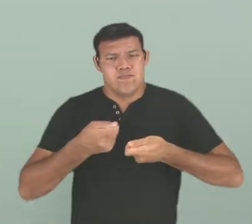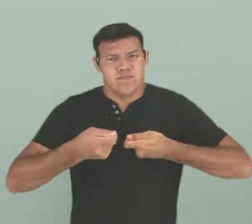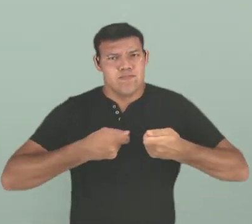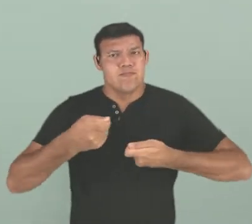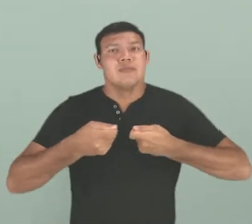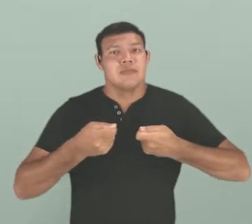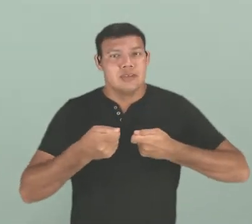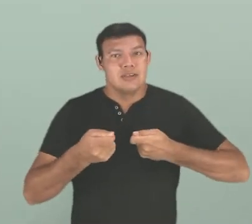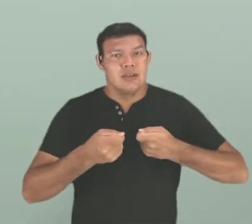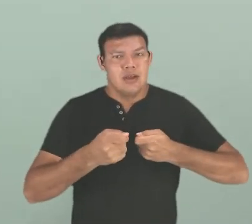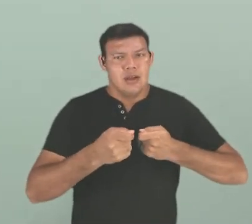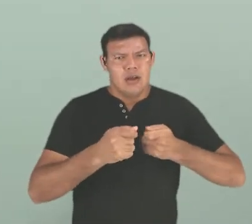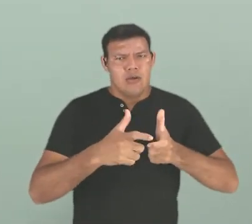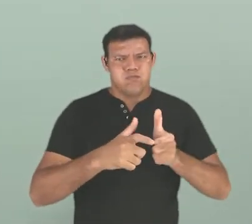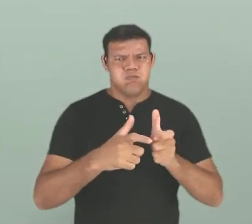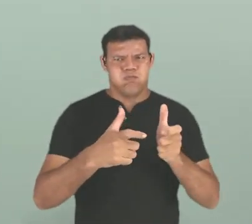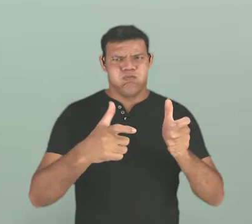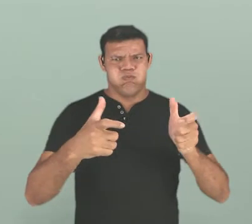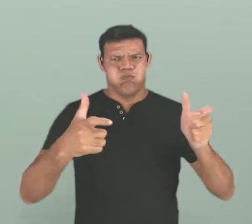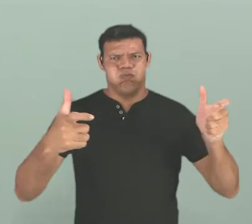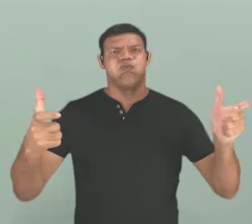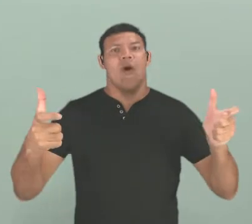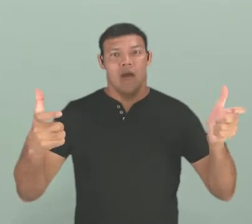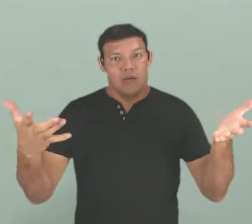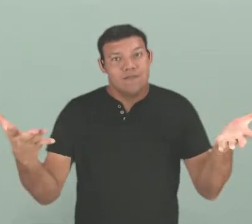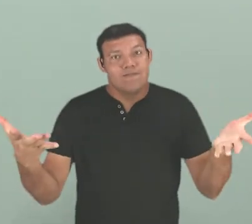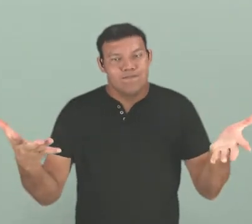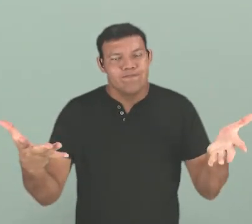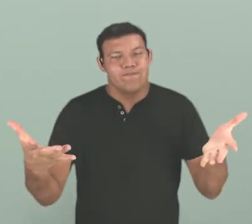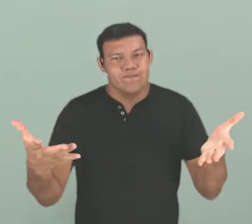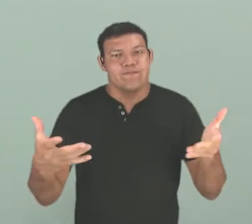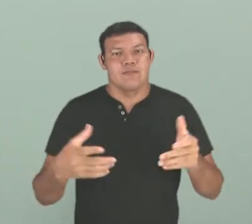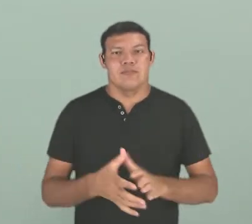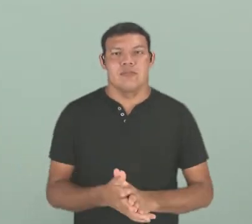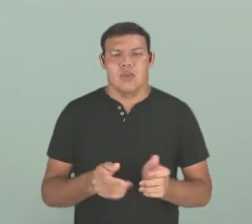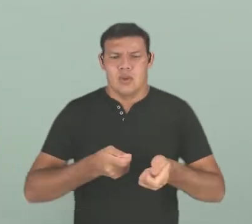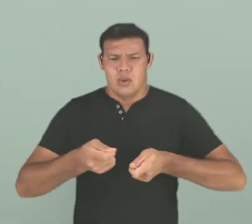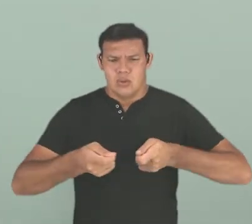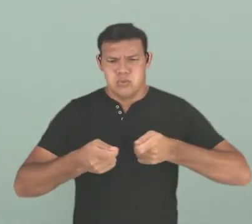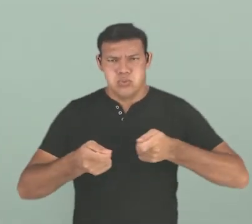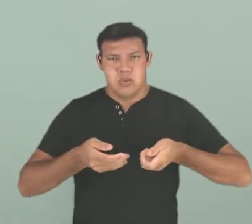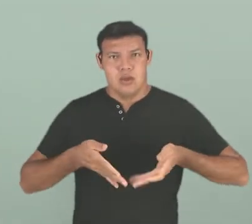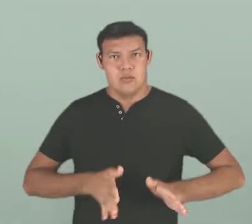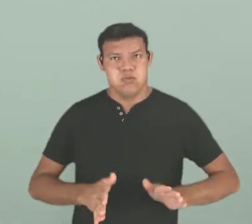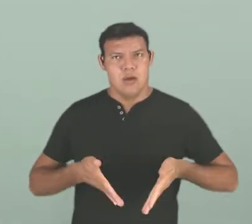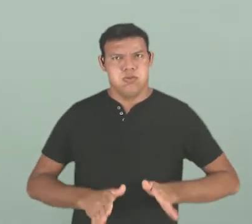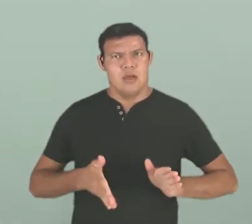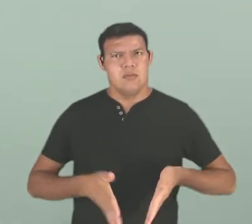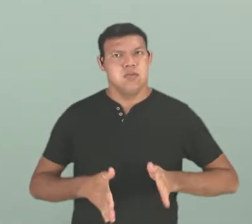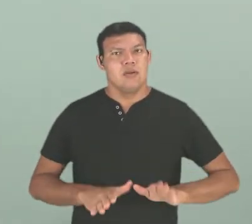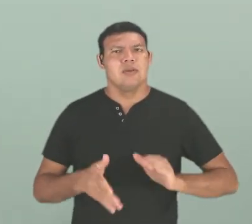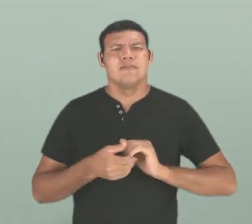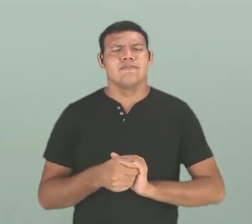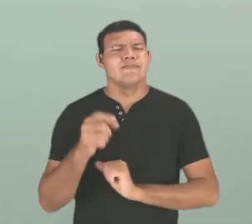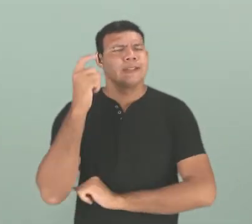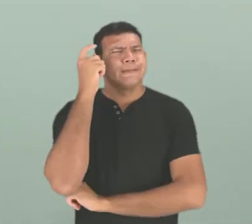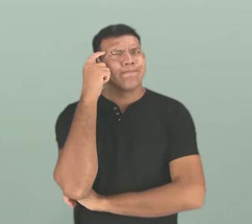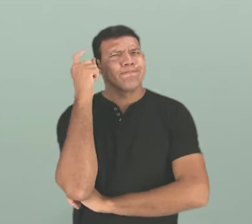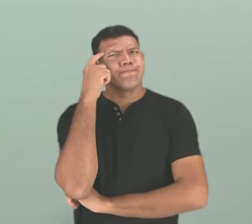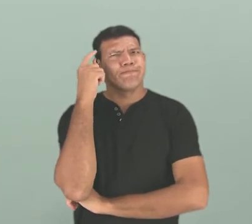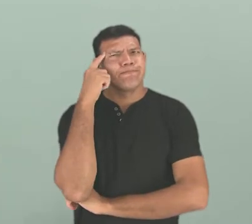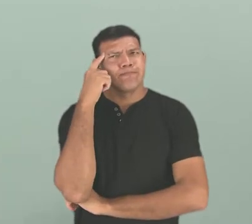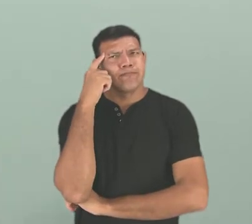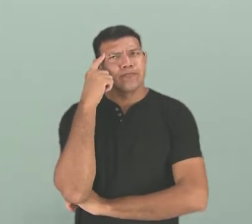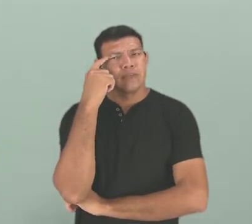pensou nisso? Em ter um controle de natalidade? Eu poderia dizer que se a gente fosse pensar hoje, na época